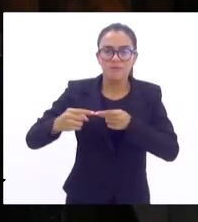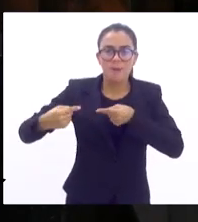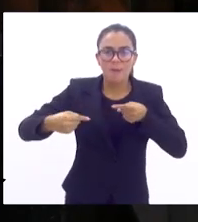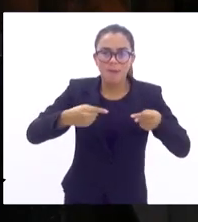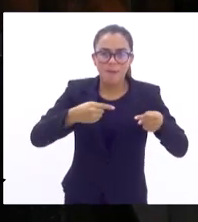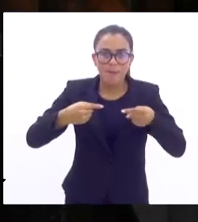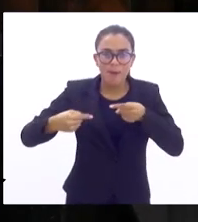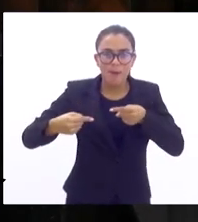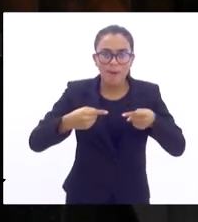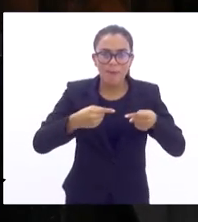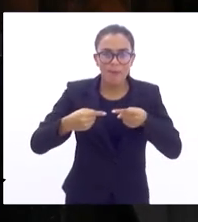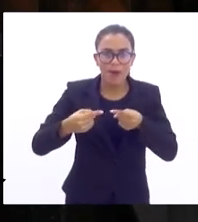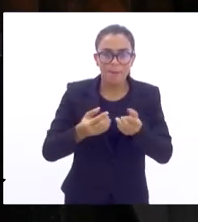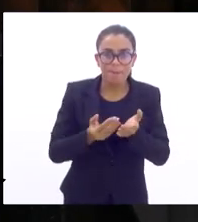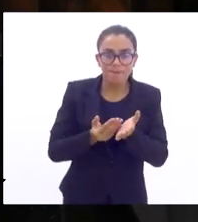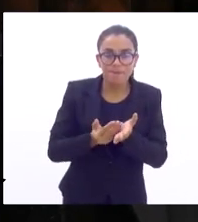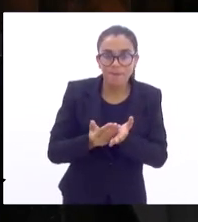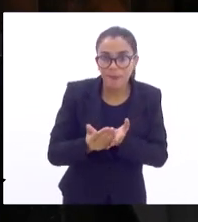inicialmente